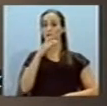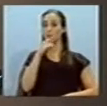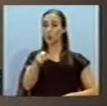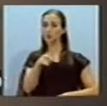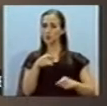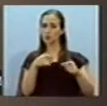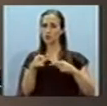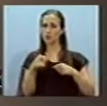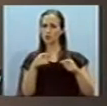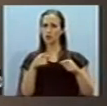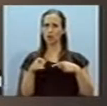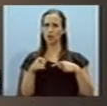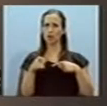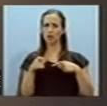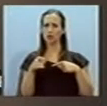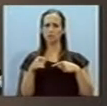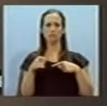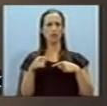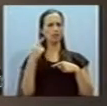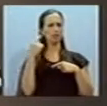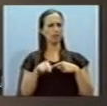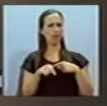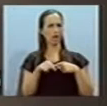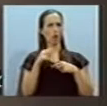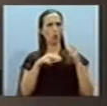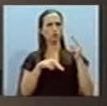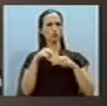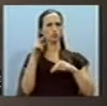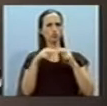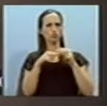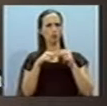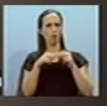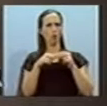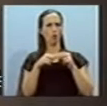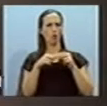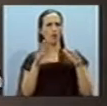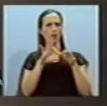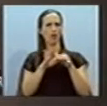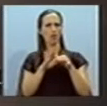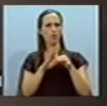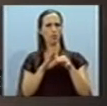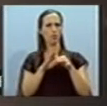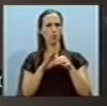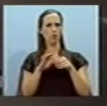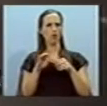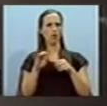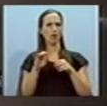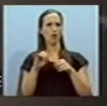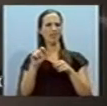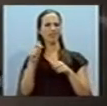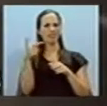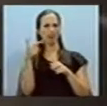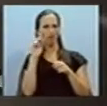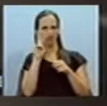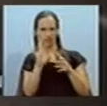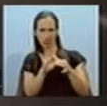que teria alguma construção alienígena à sua volta que poderia eventualmente explicar aquilo que nós estávamos a ver? E o que é que na